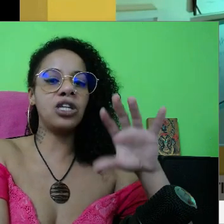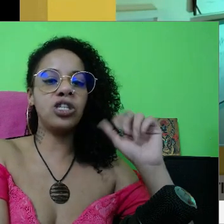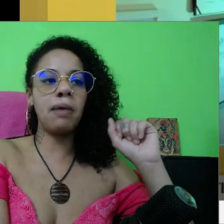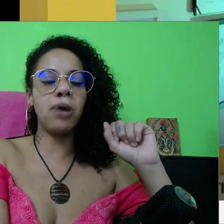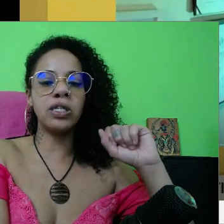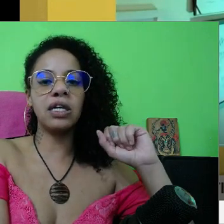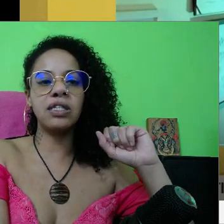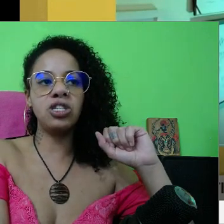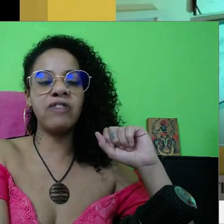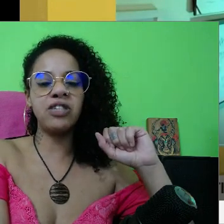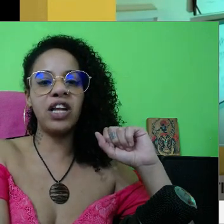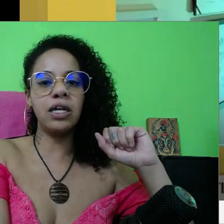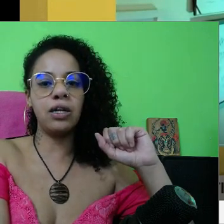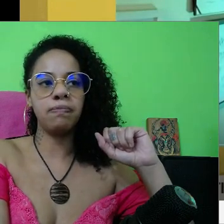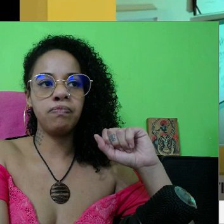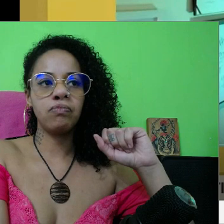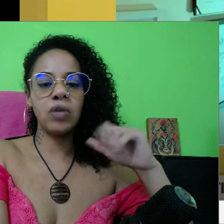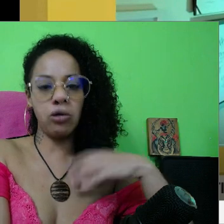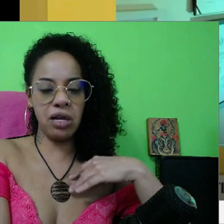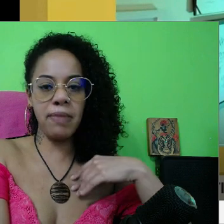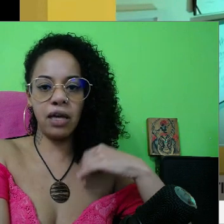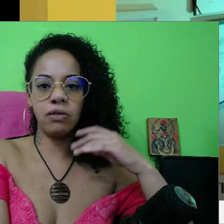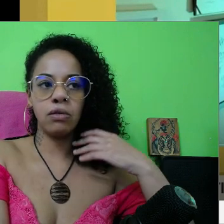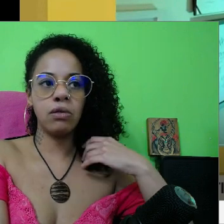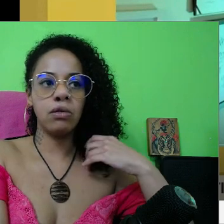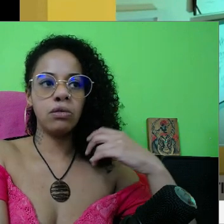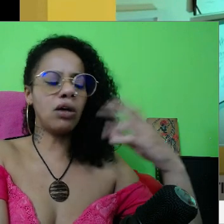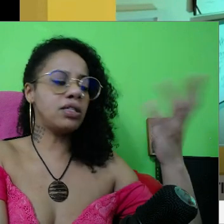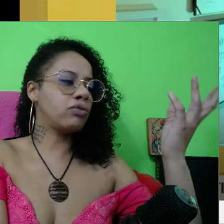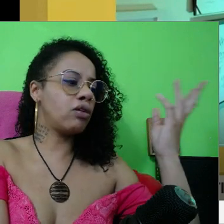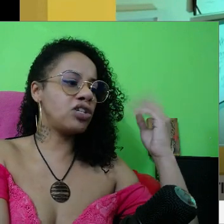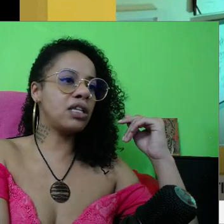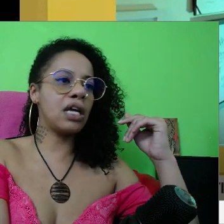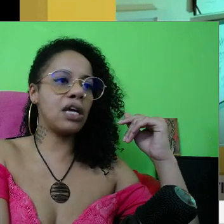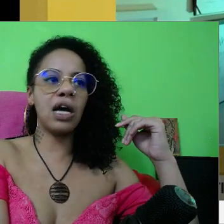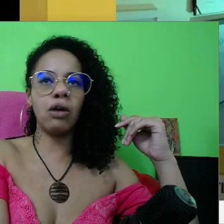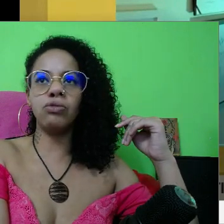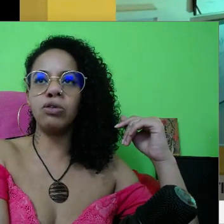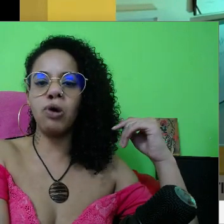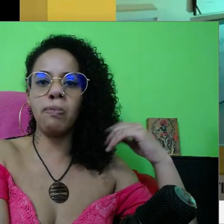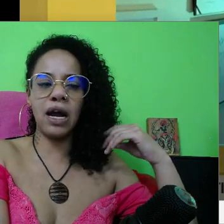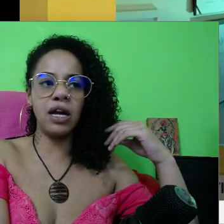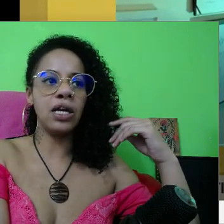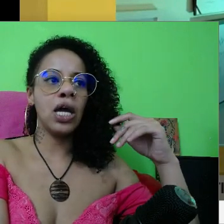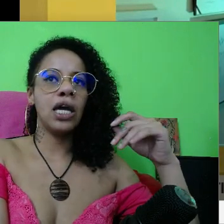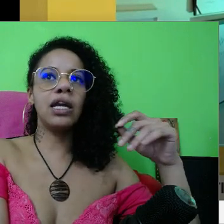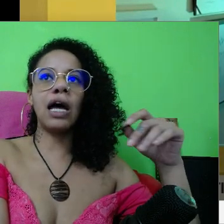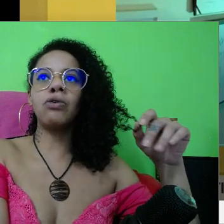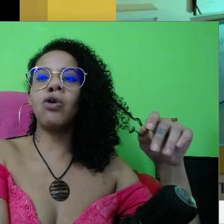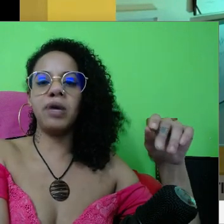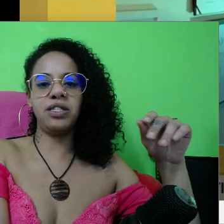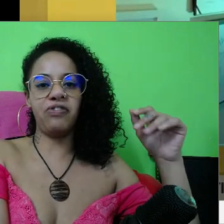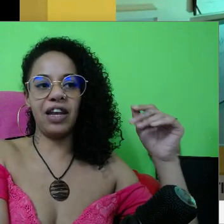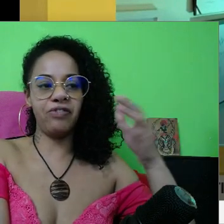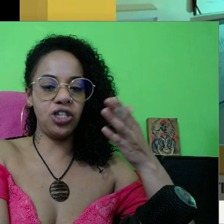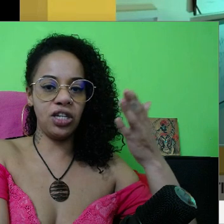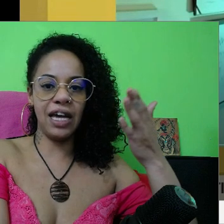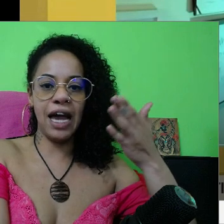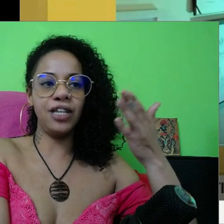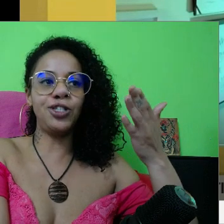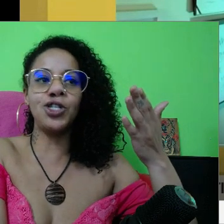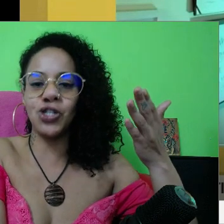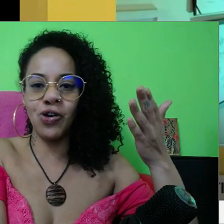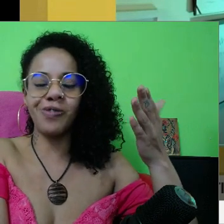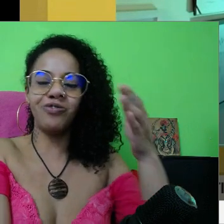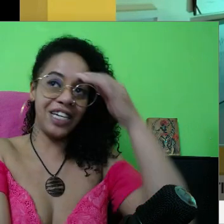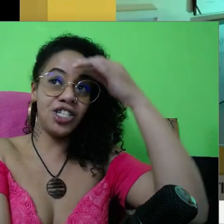independente da bosta que você tivesse falando eu também nossa que eu já entrei no canal do irmão Merlin e lá no começo eu falava